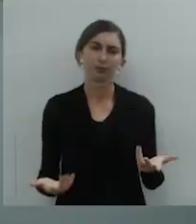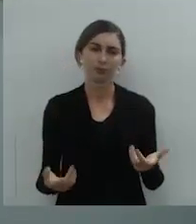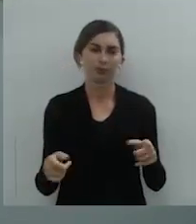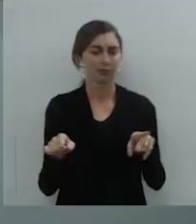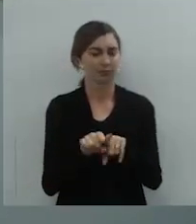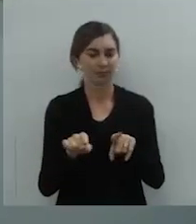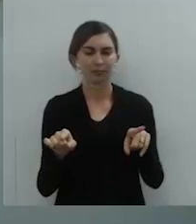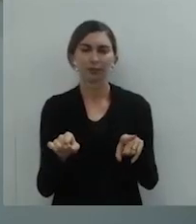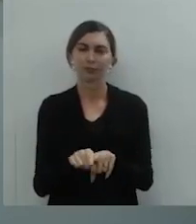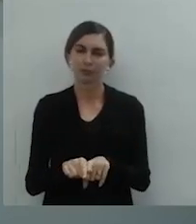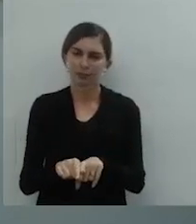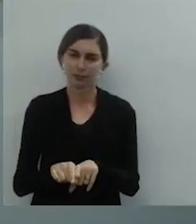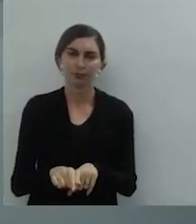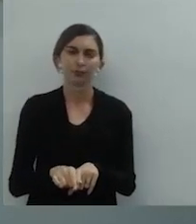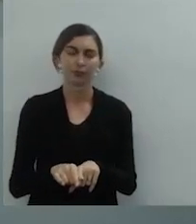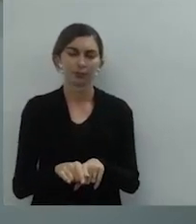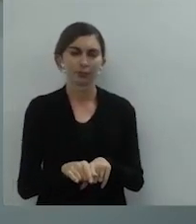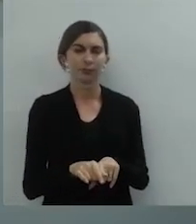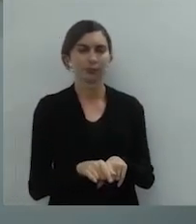também